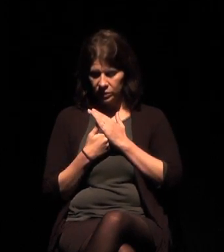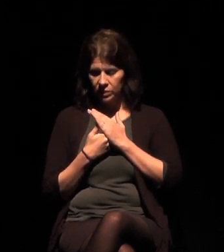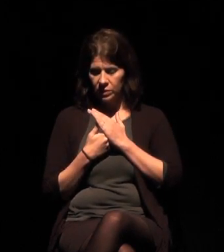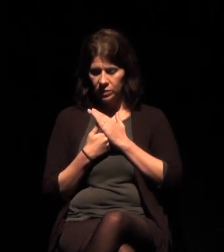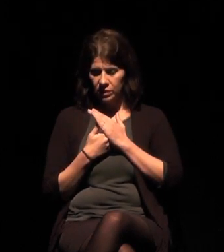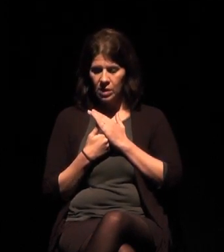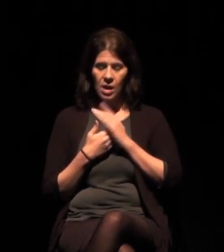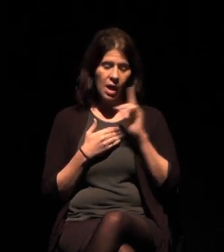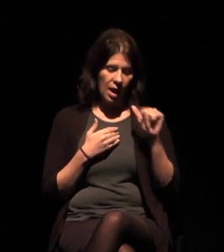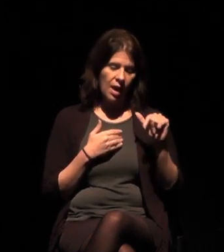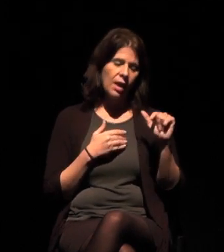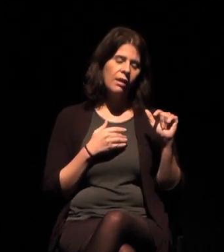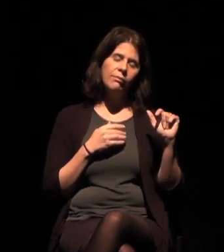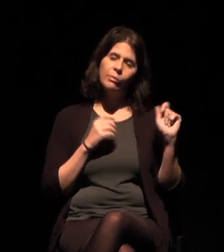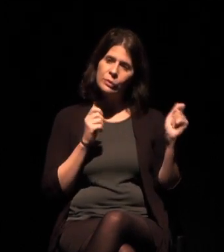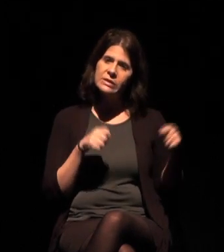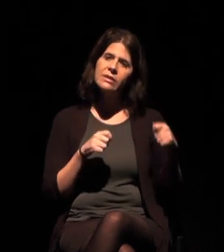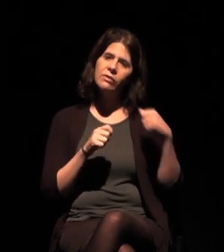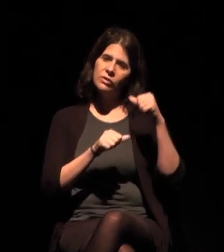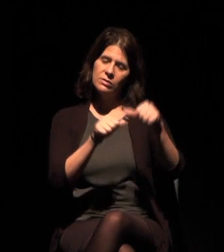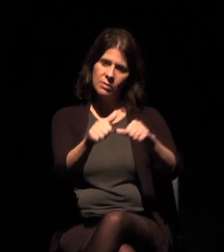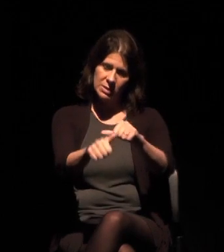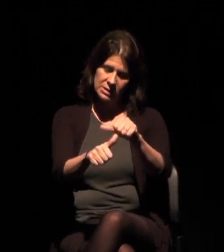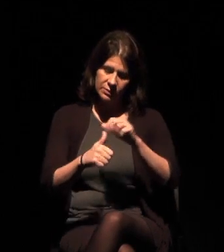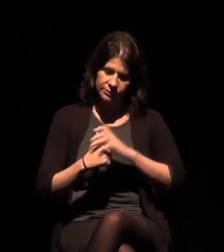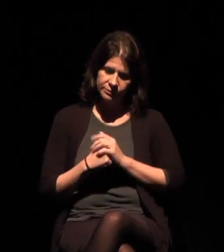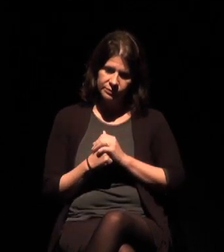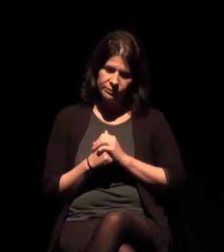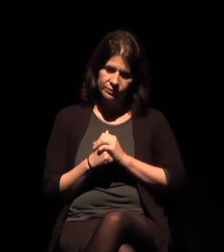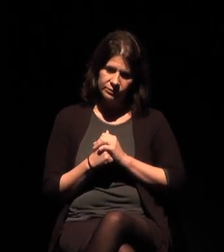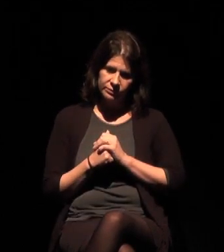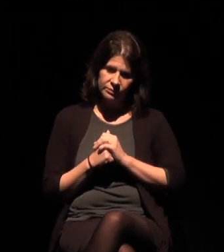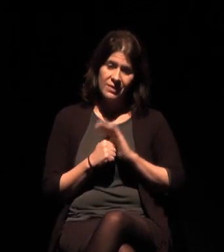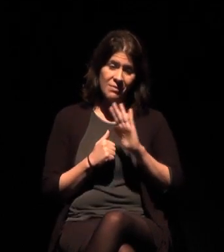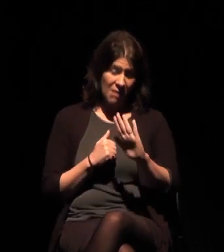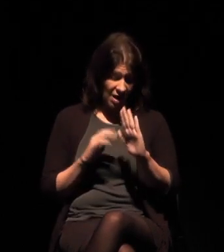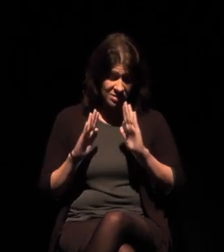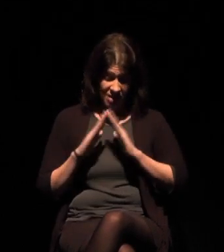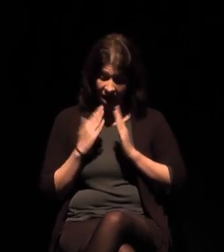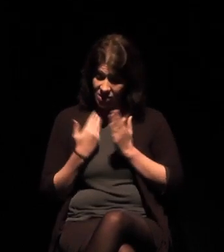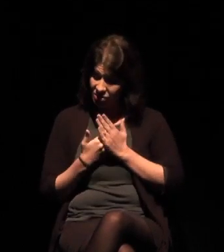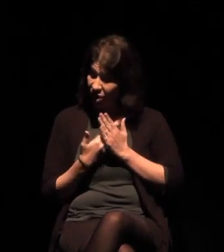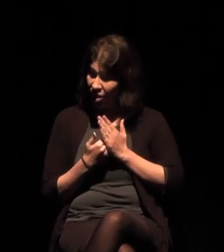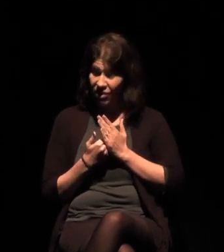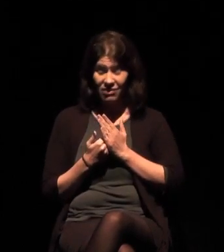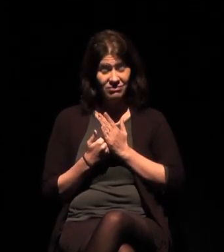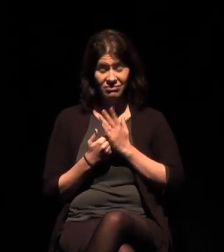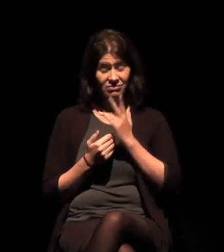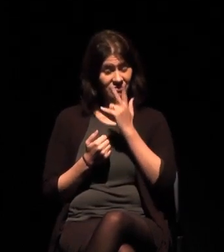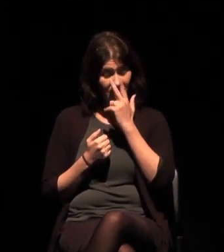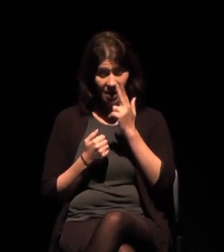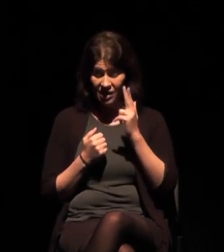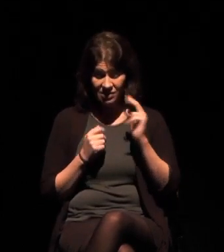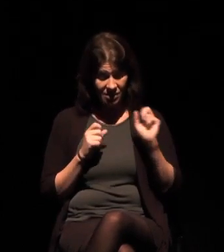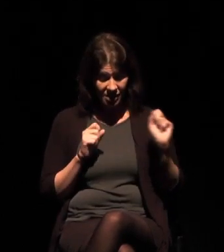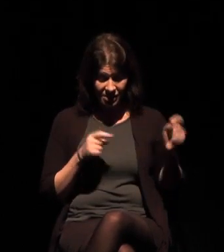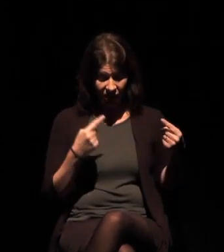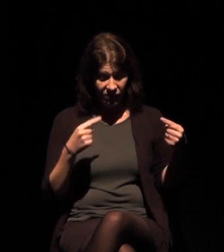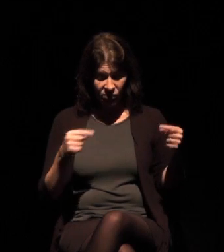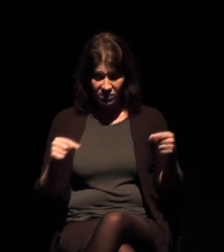transformação é evidente que a escola não está a responder a nenhum desses desafios